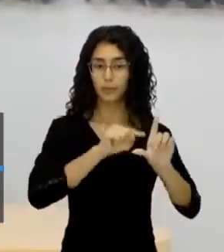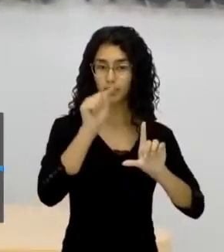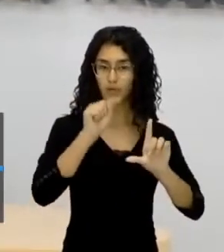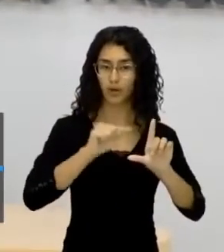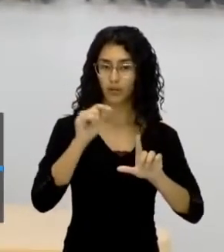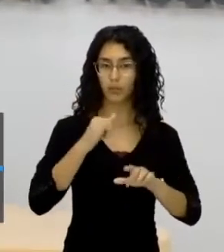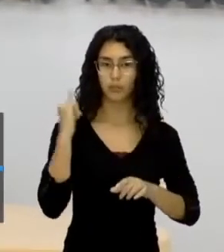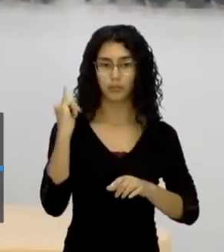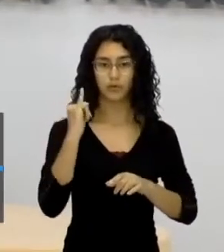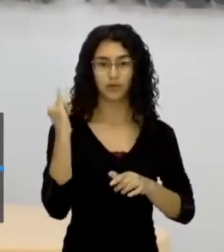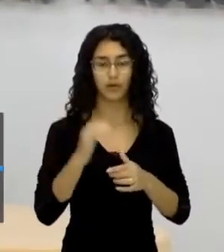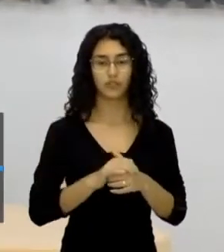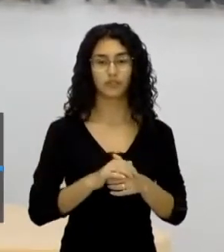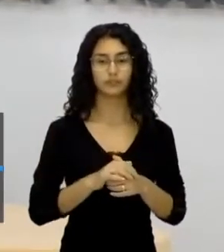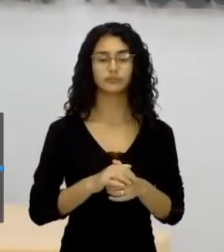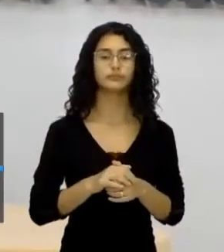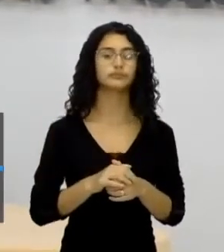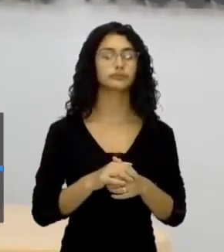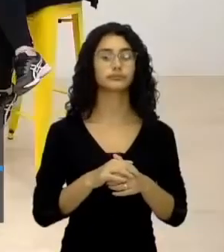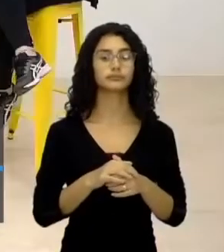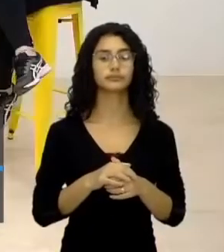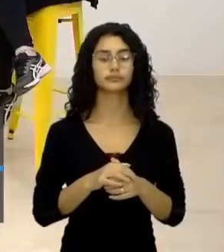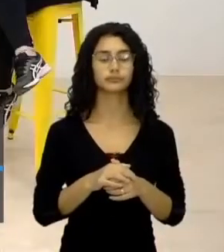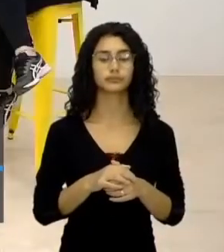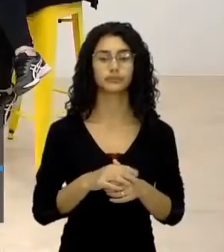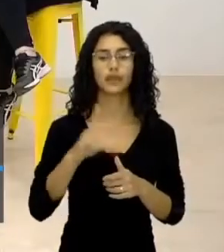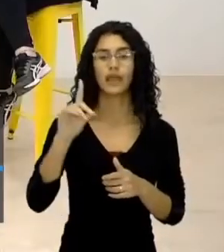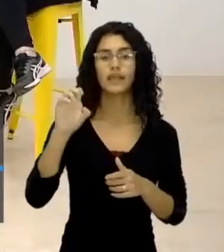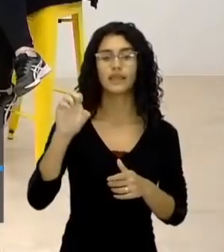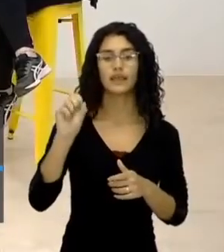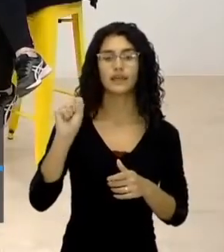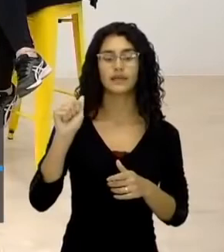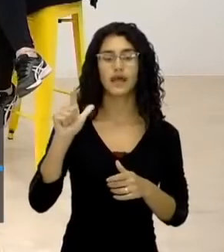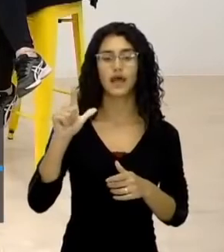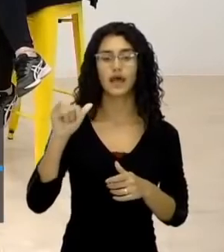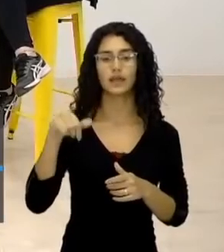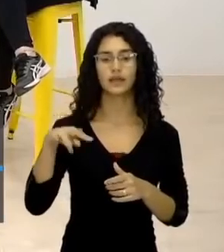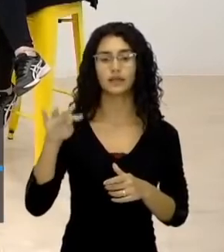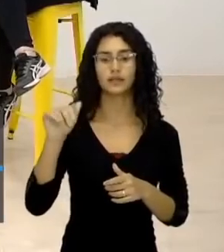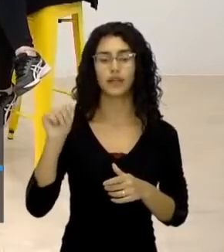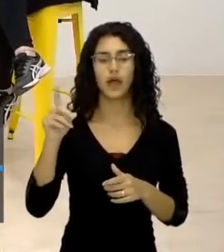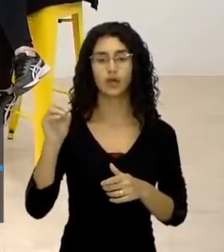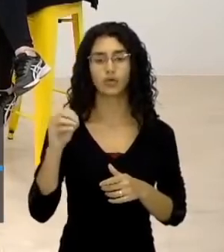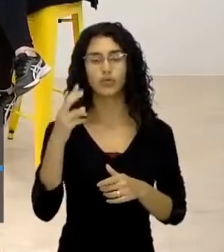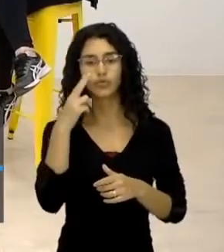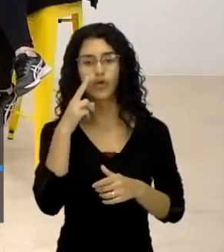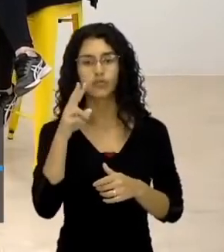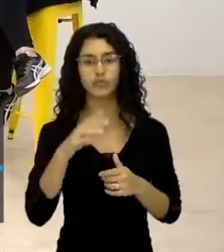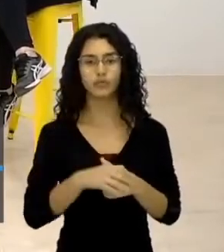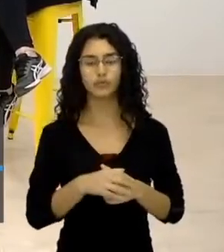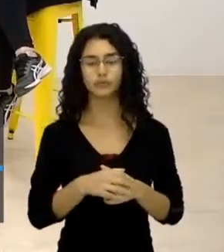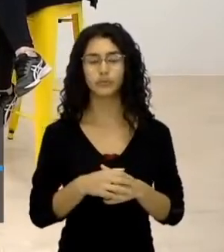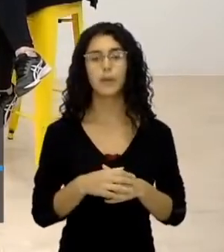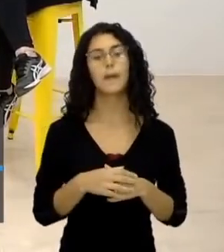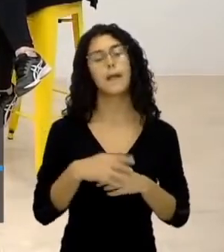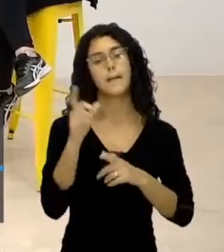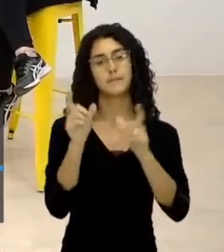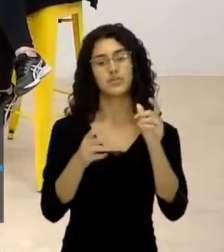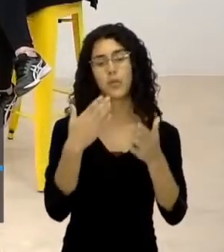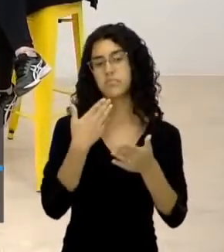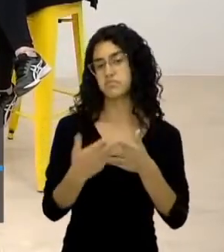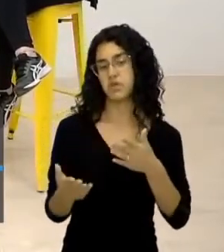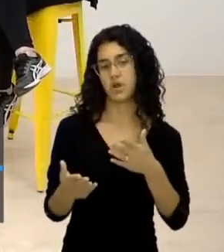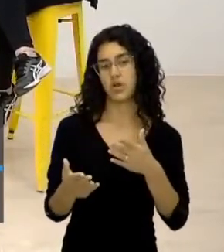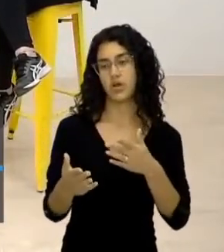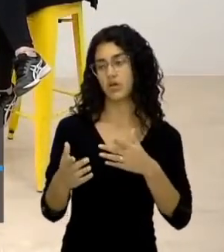Jô. Desalentados, já ouviu falar? Desalentados? Desalentados? Por que desalentados? As pessoas que desistiram de procurar emprego,